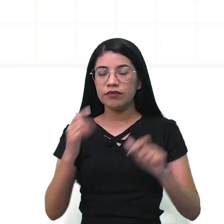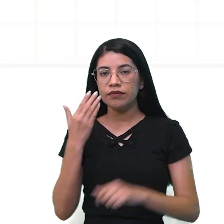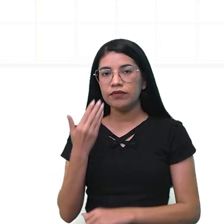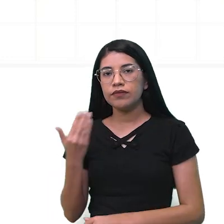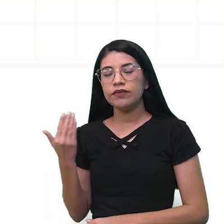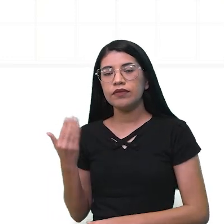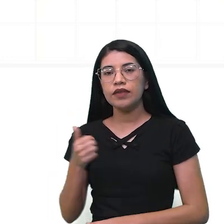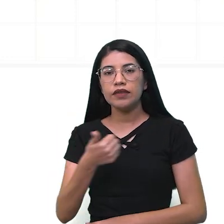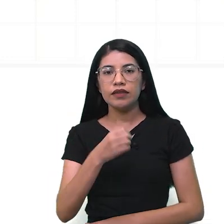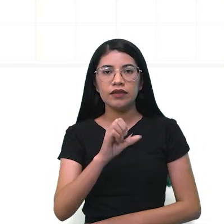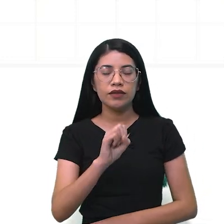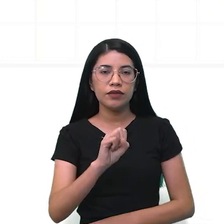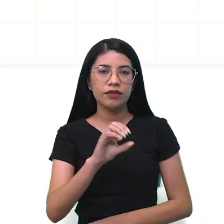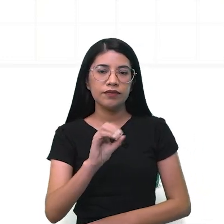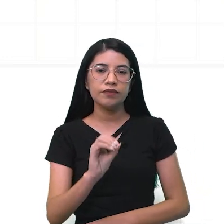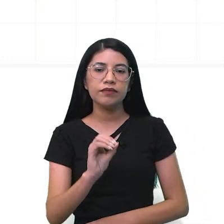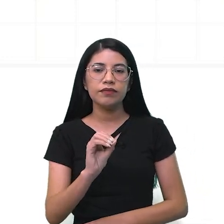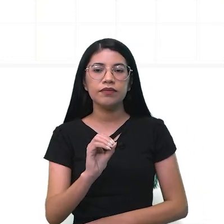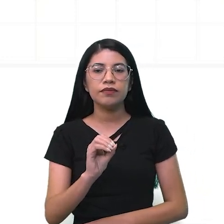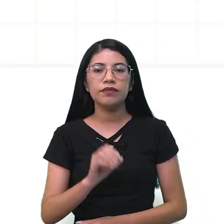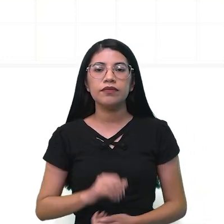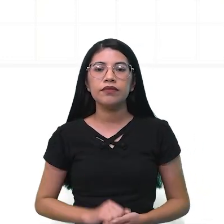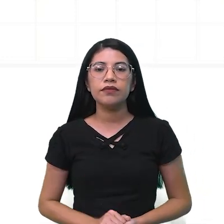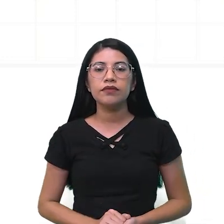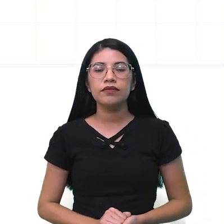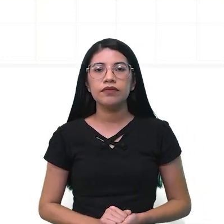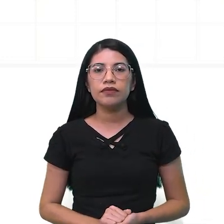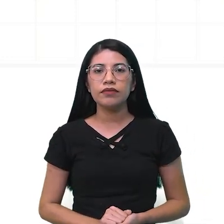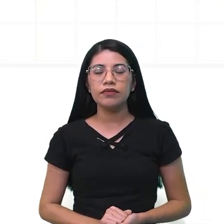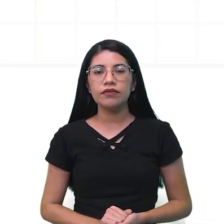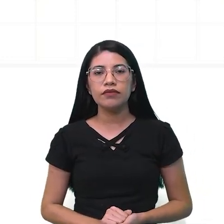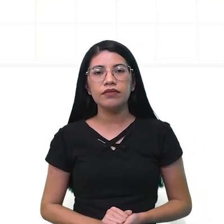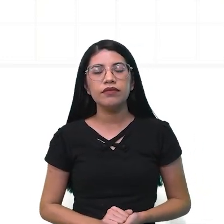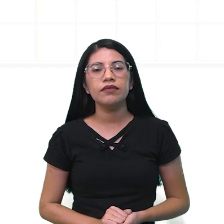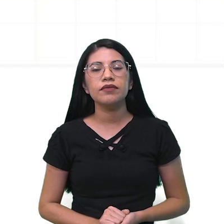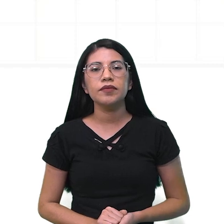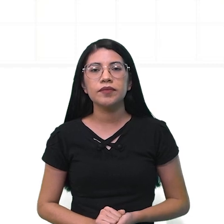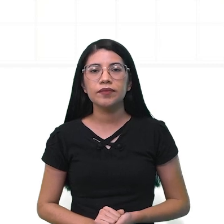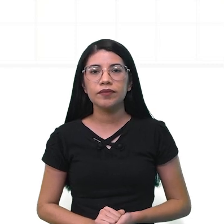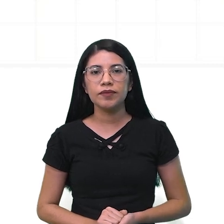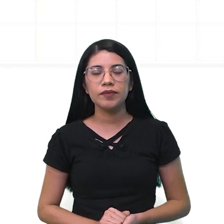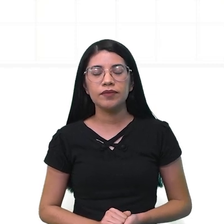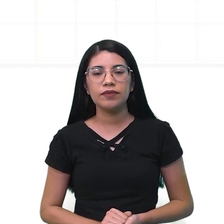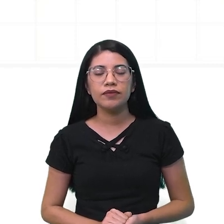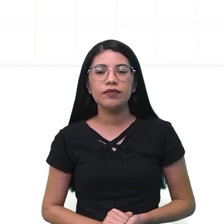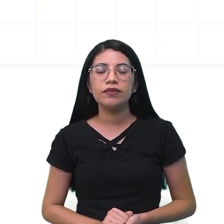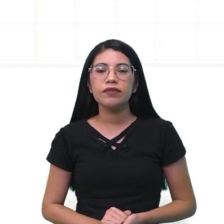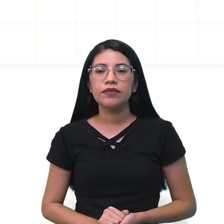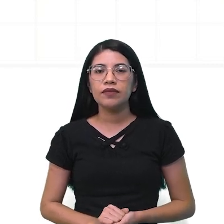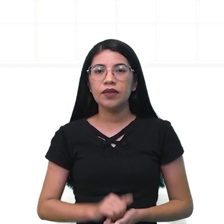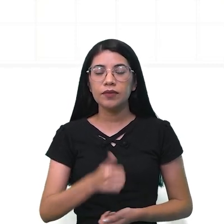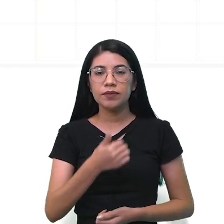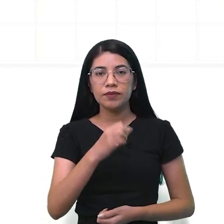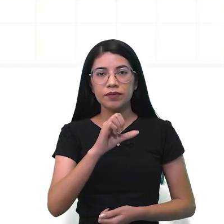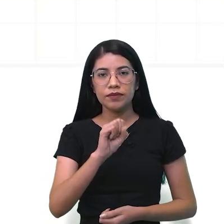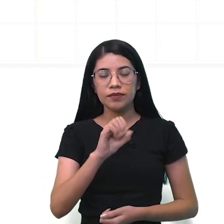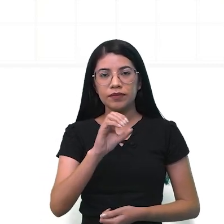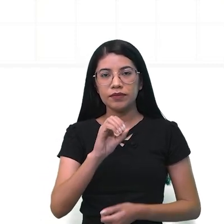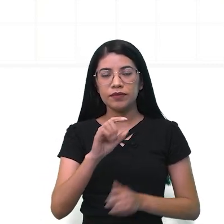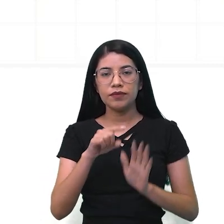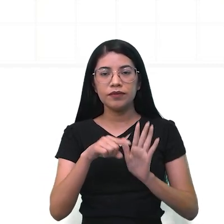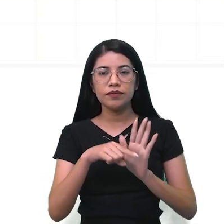que é 180 graus, menos